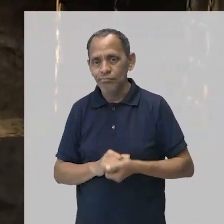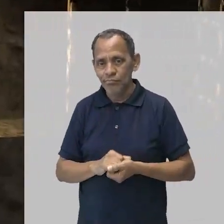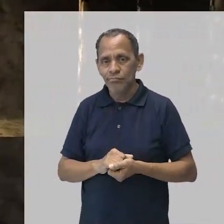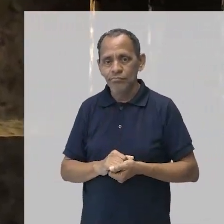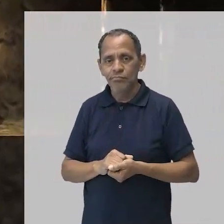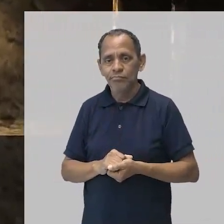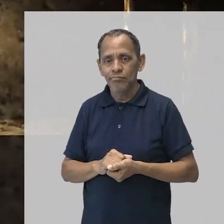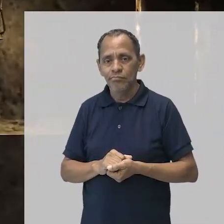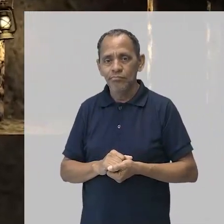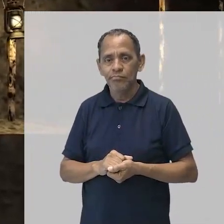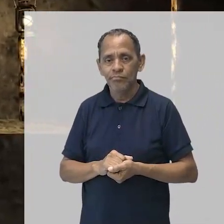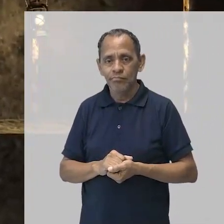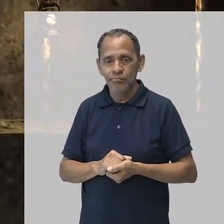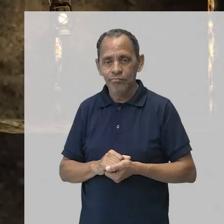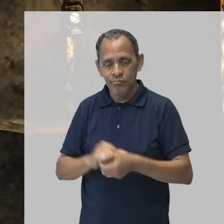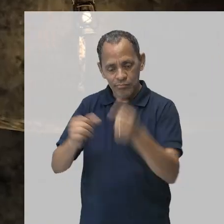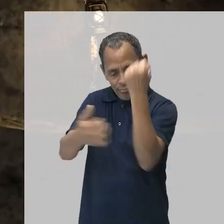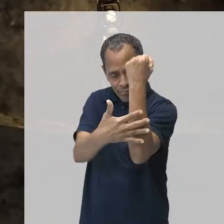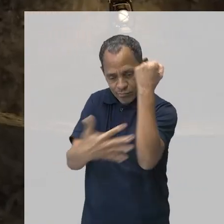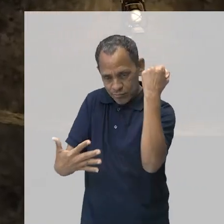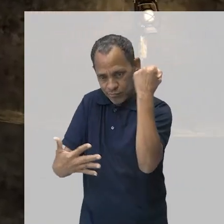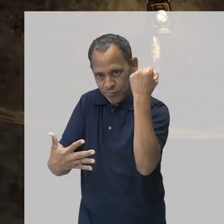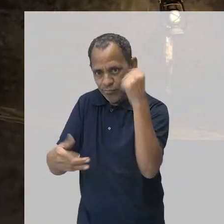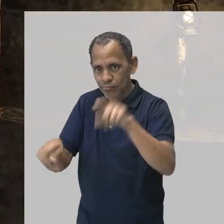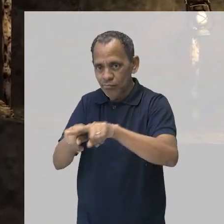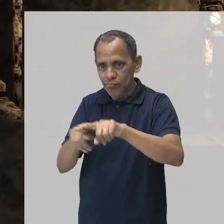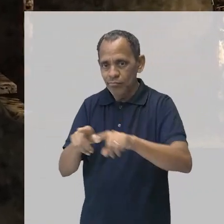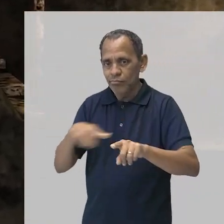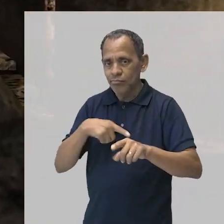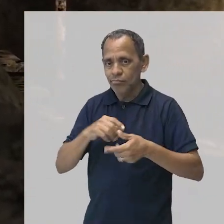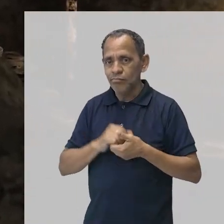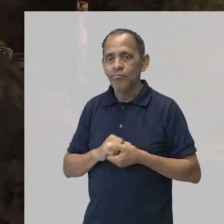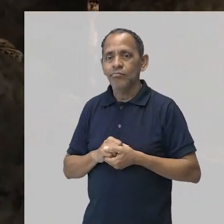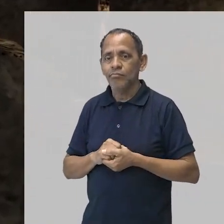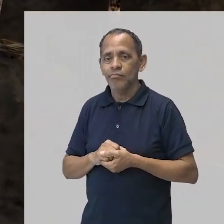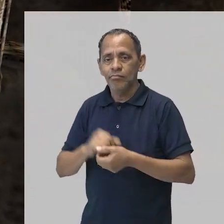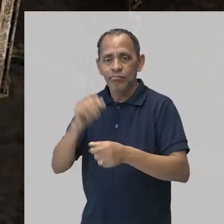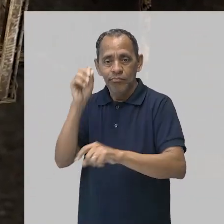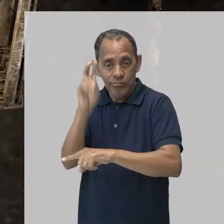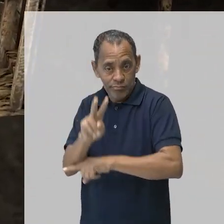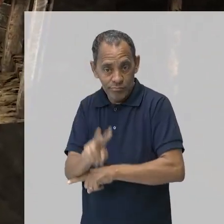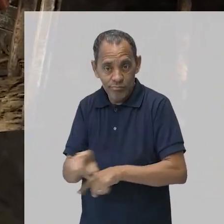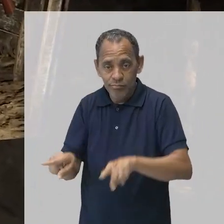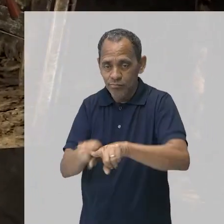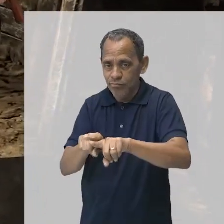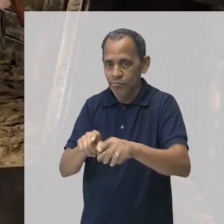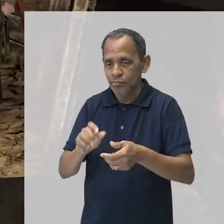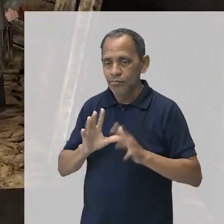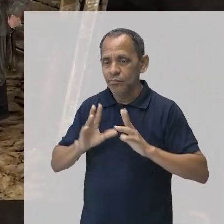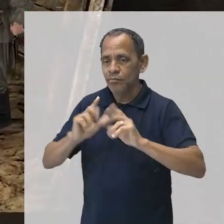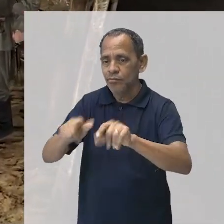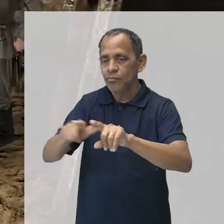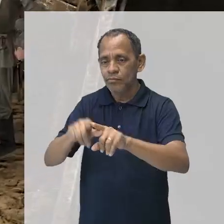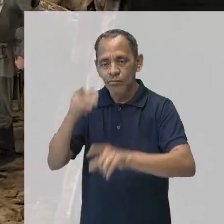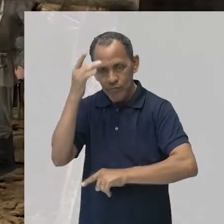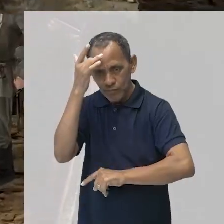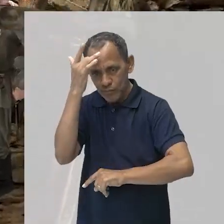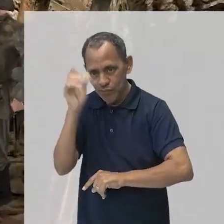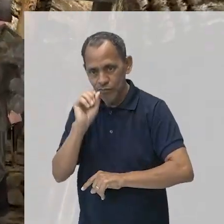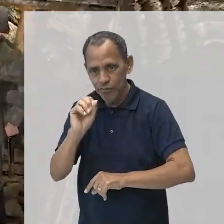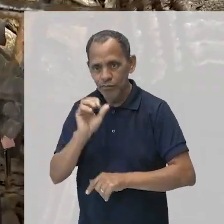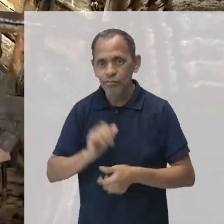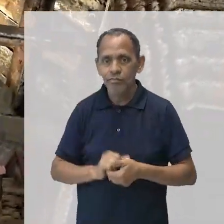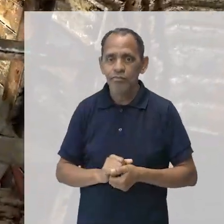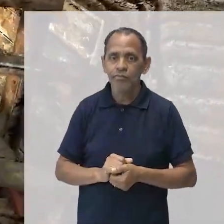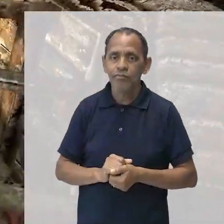apoio, né, foram feitas, havia também as trincheiras de reserva, e tudo isso vai facilitar, né,